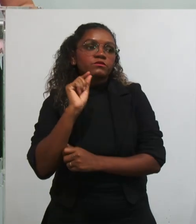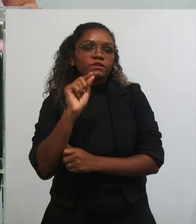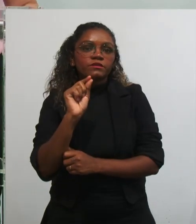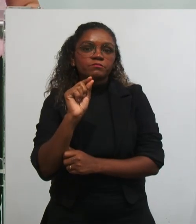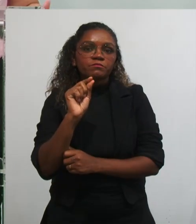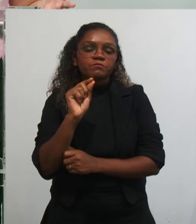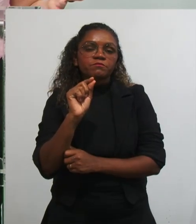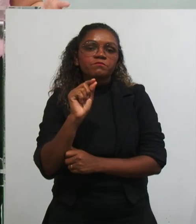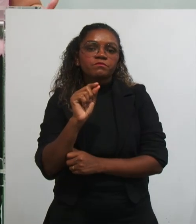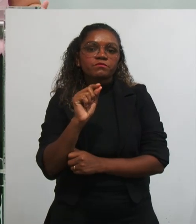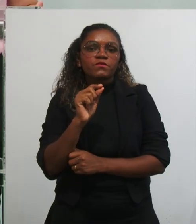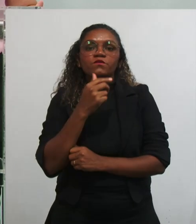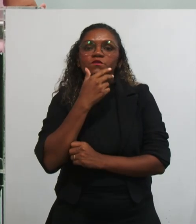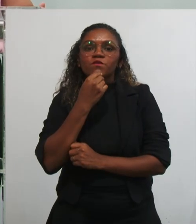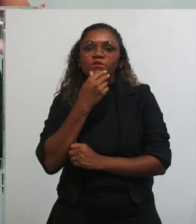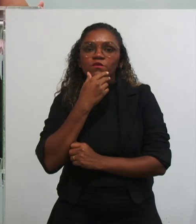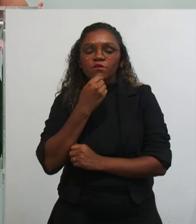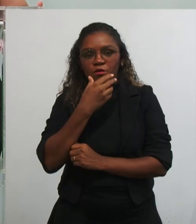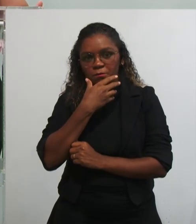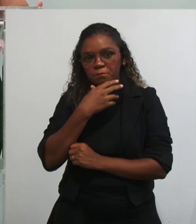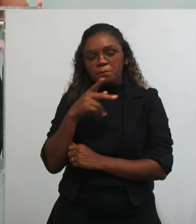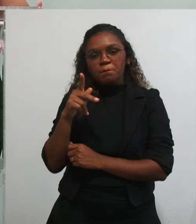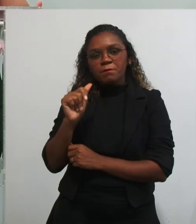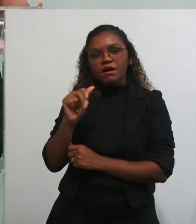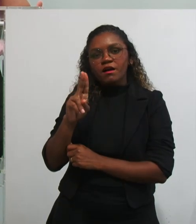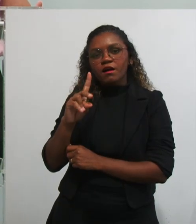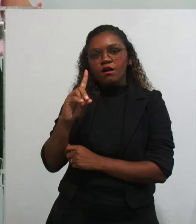né, Paulo Freire fala, né, a